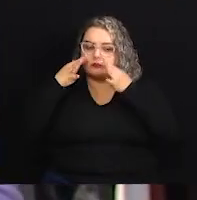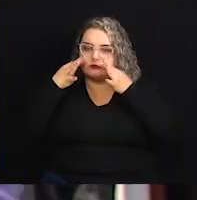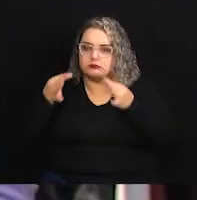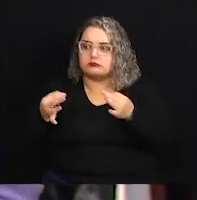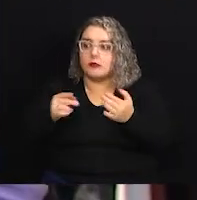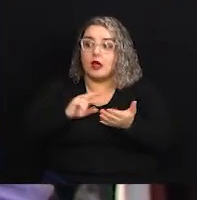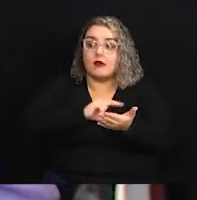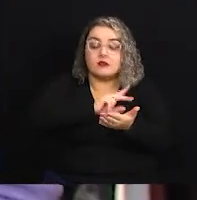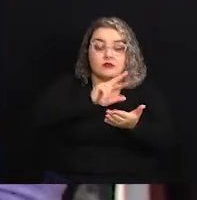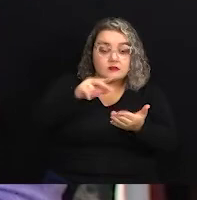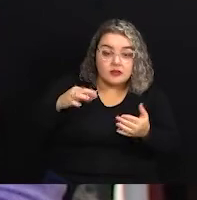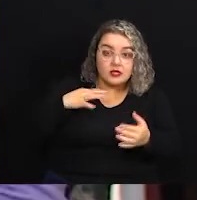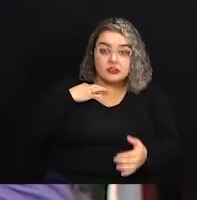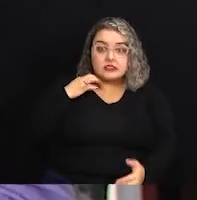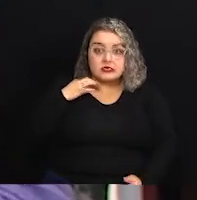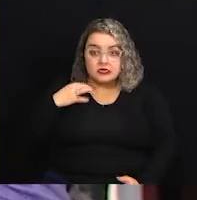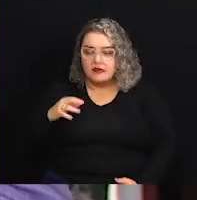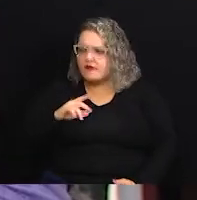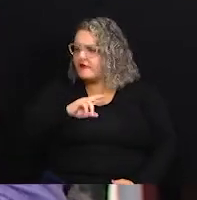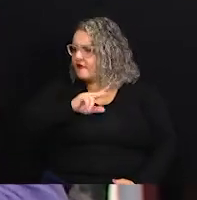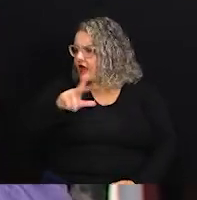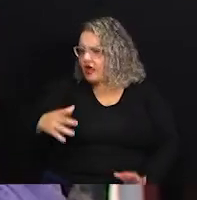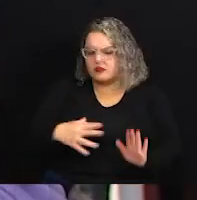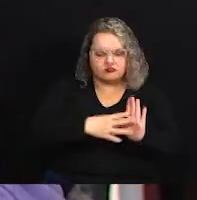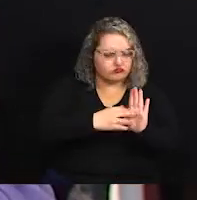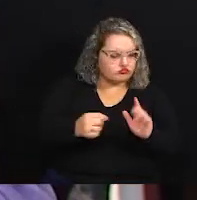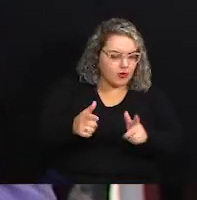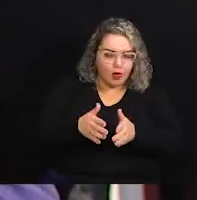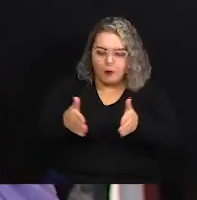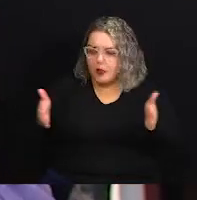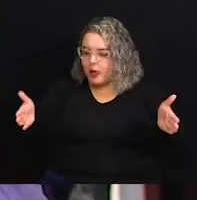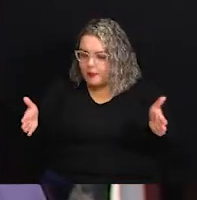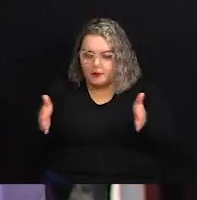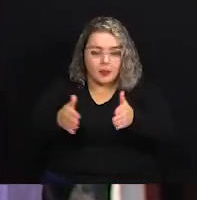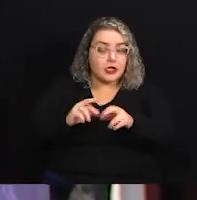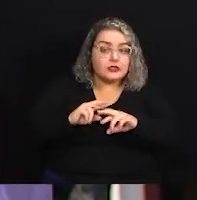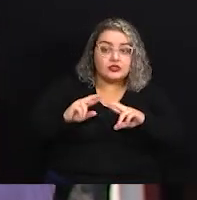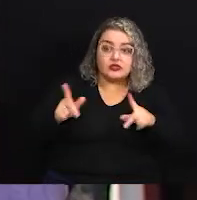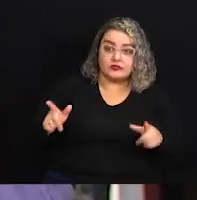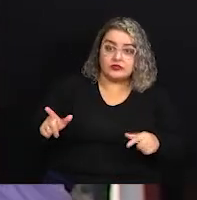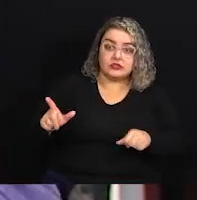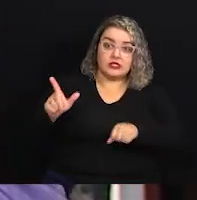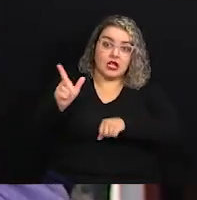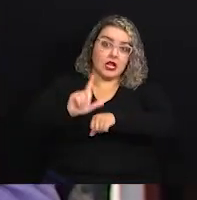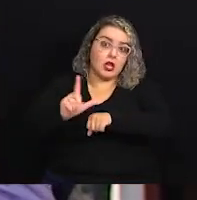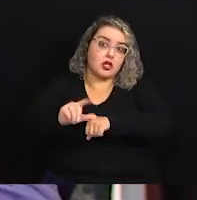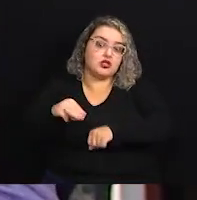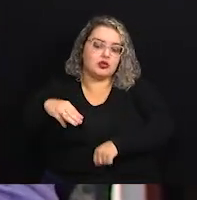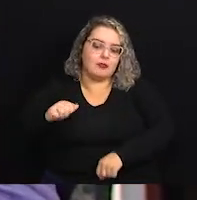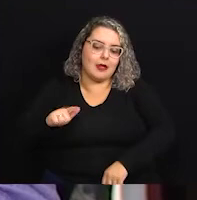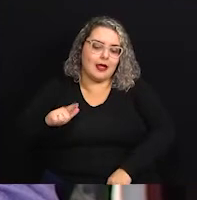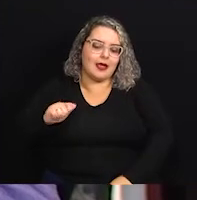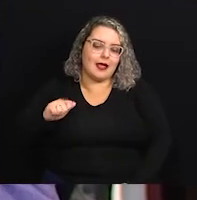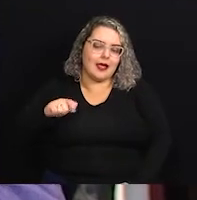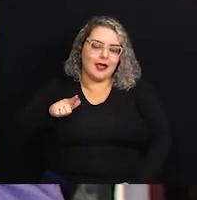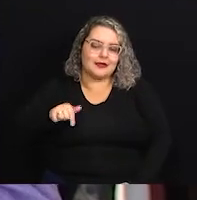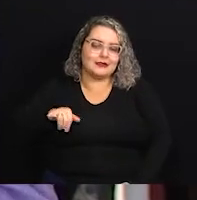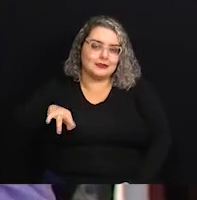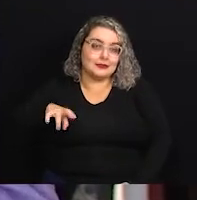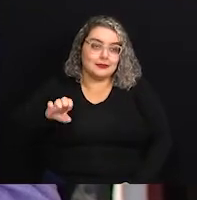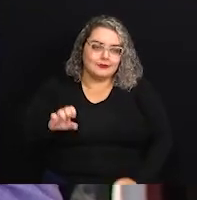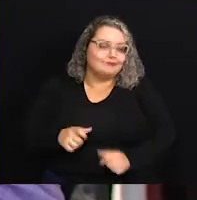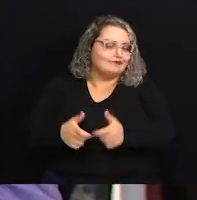é a variedade de peças. Aqui eu encontro vários modelos e tamanhos que são diferentes das lojas de grande magazine. E